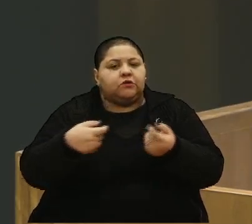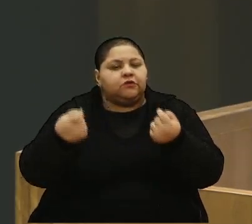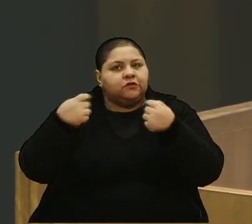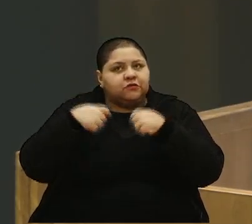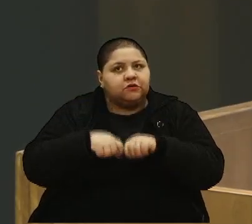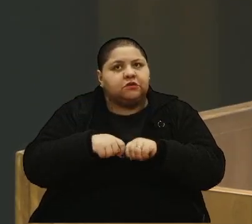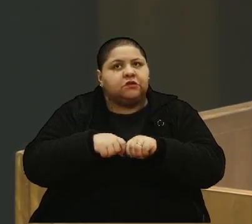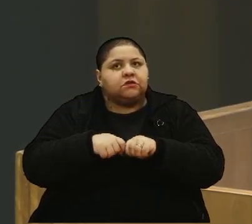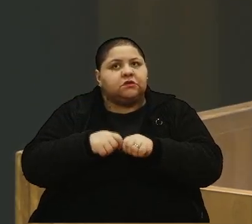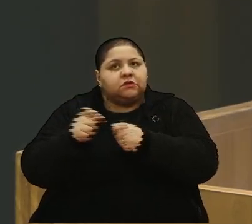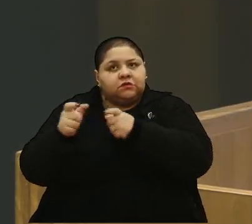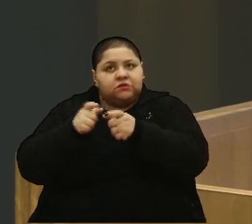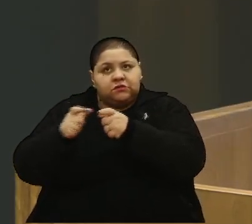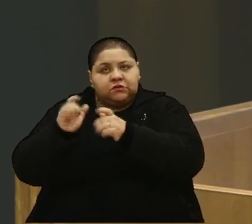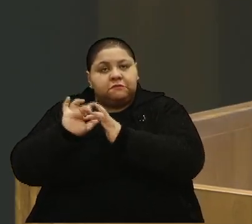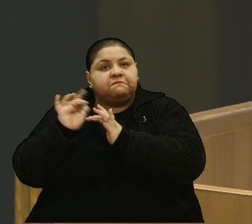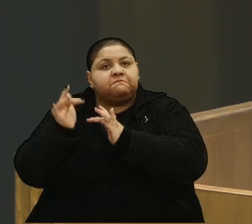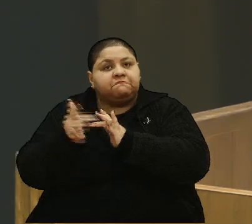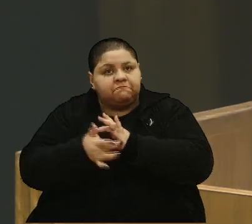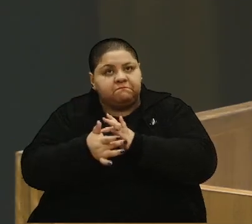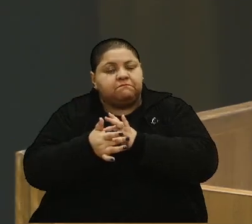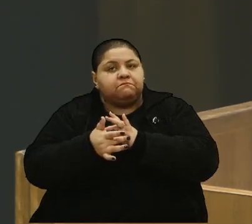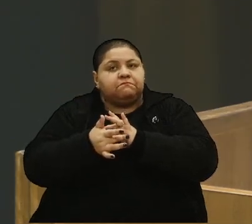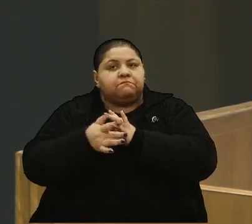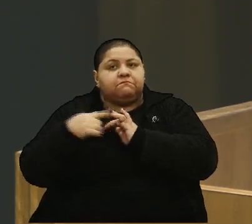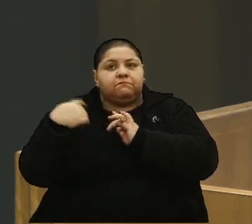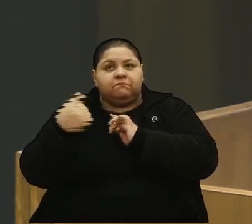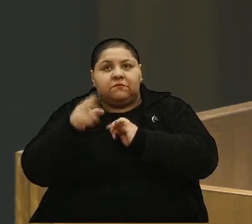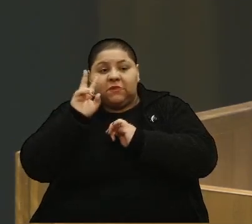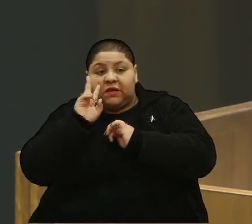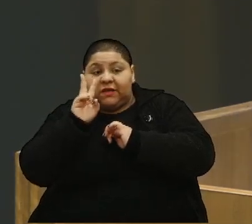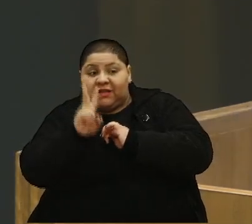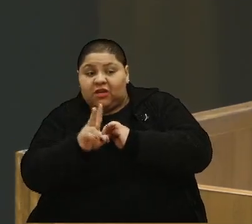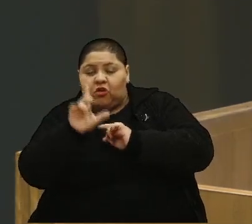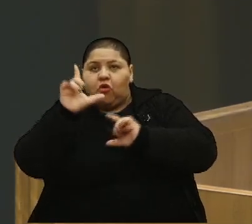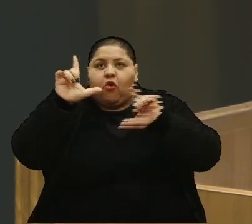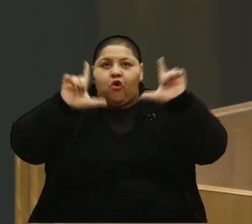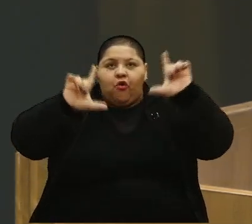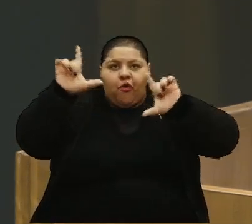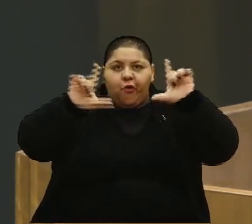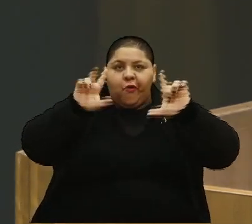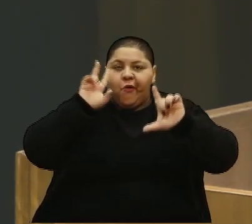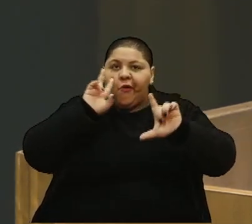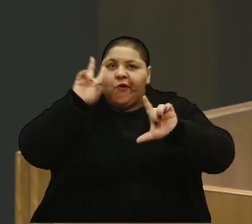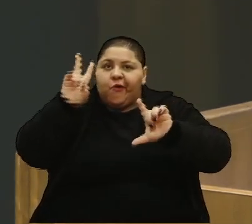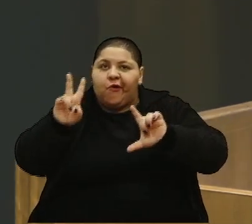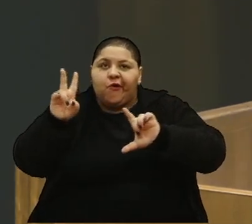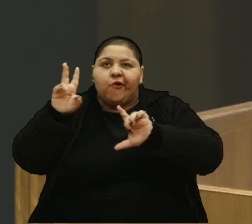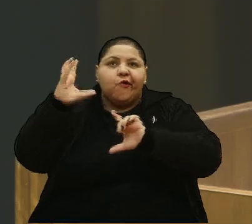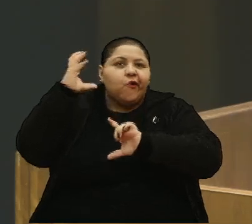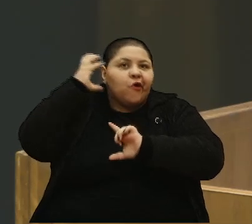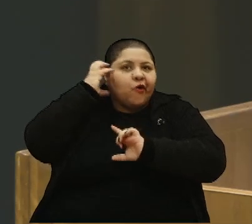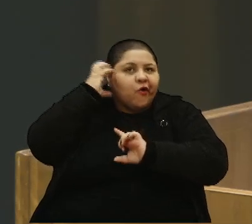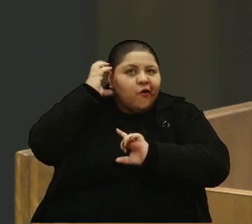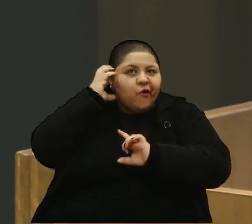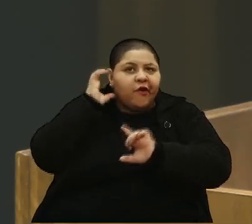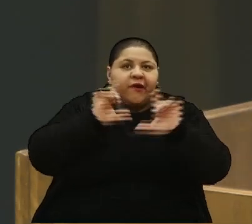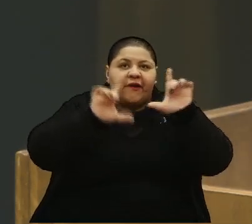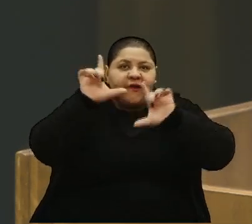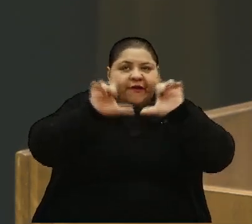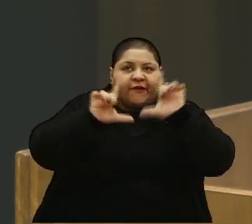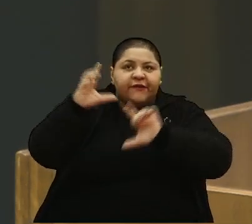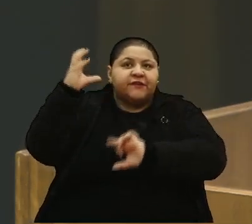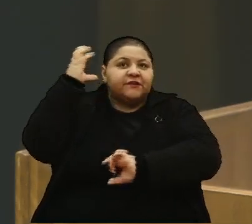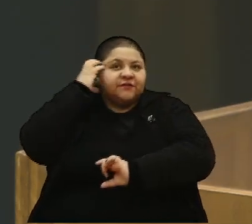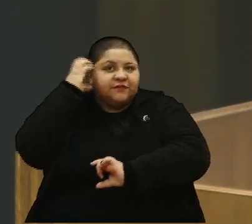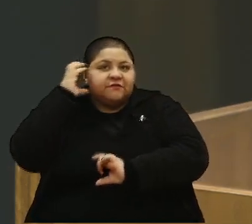precisamos regulamentar as redes sociais. Quando nós olhamos TV, quando nós olhamos rádio, a TV e as